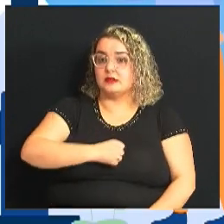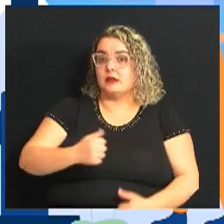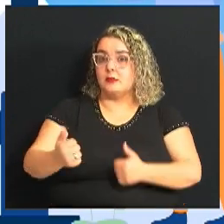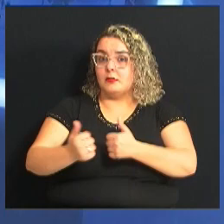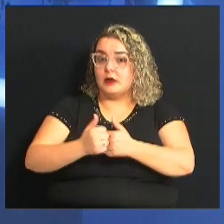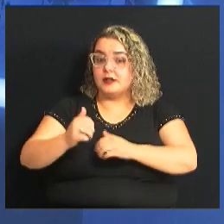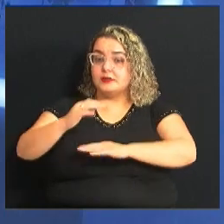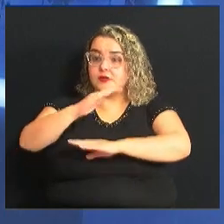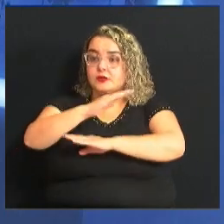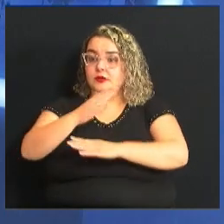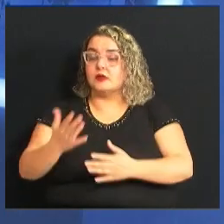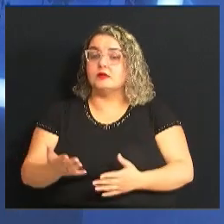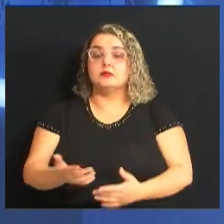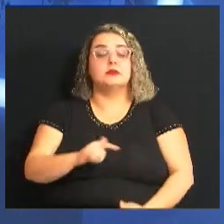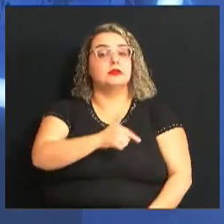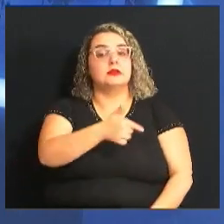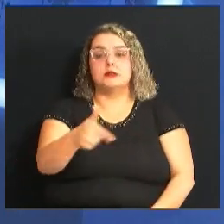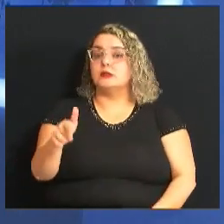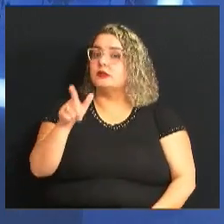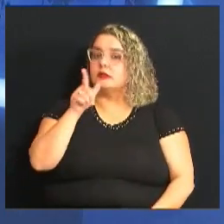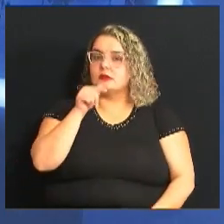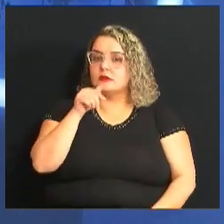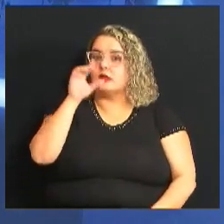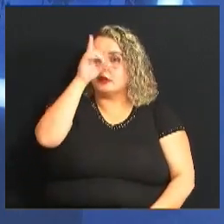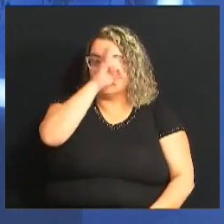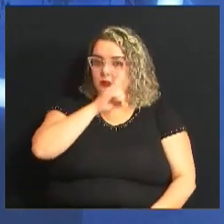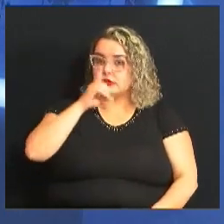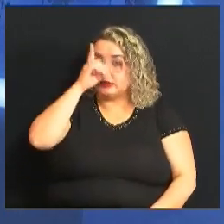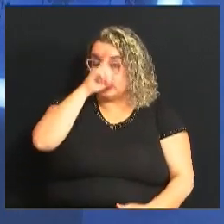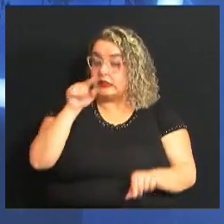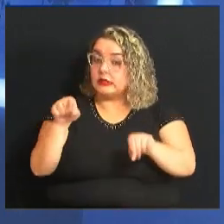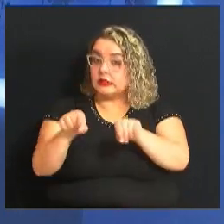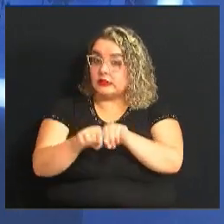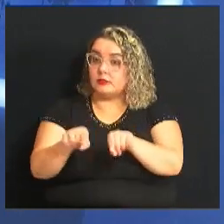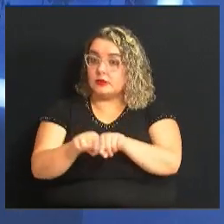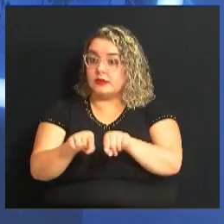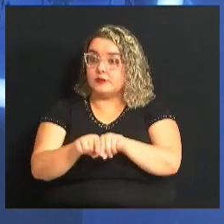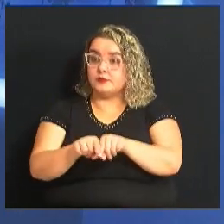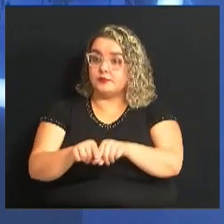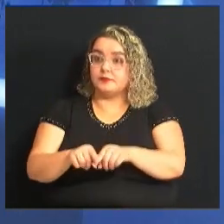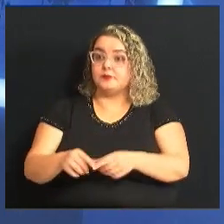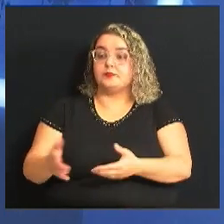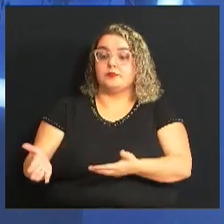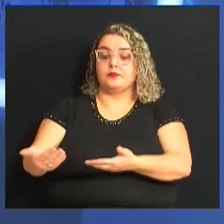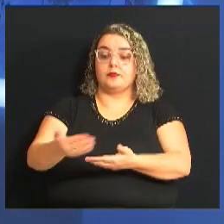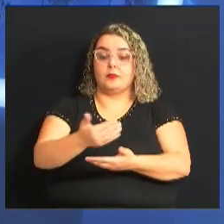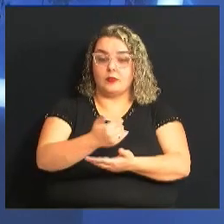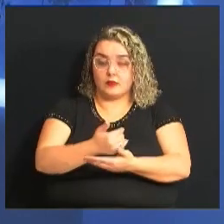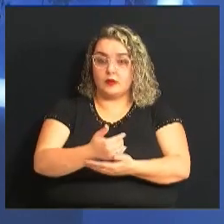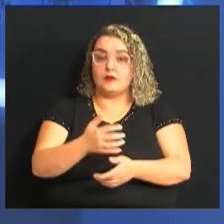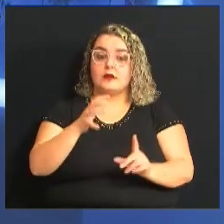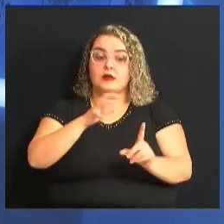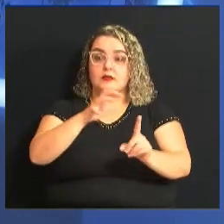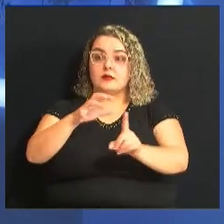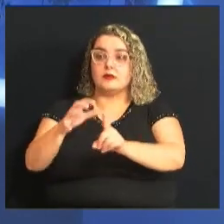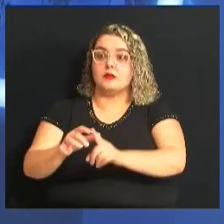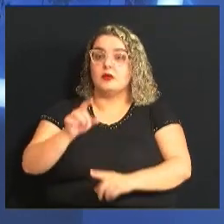Municipal, vão ficar sem água no domingo. Inclusive, esse abastecimento também vai influenciar ali o